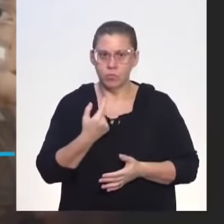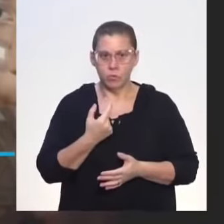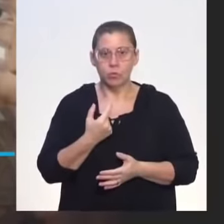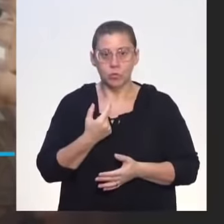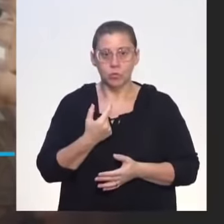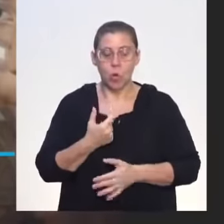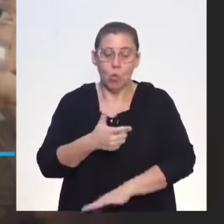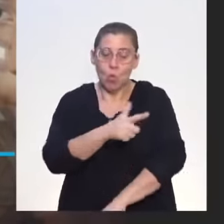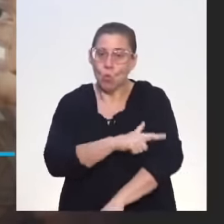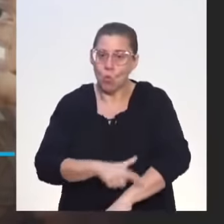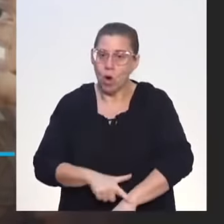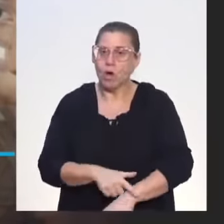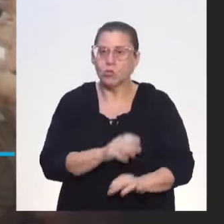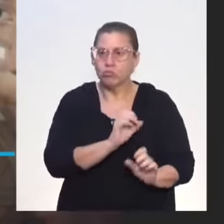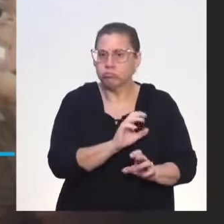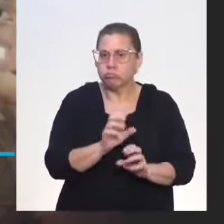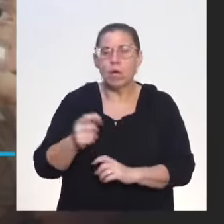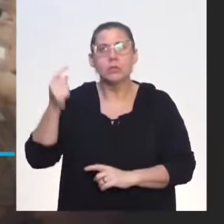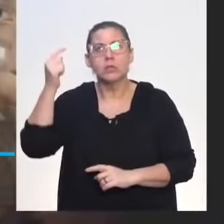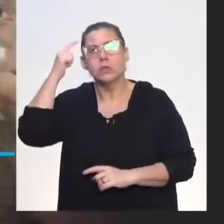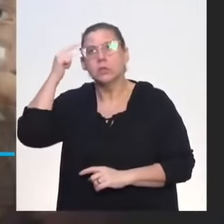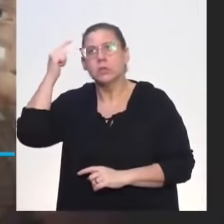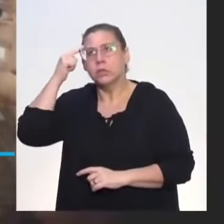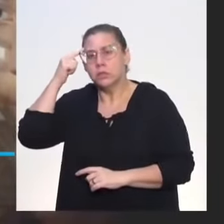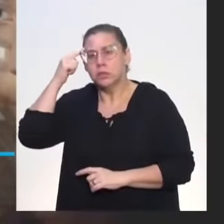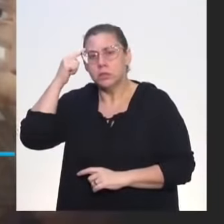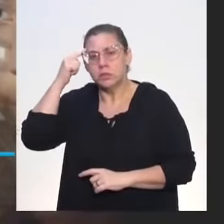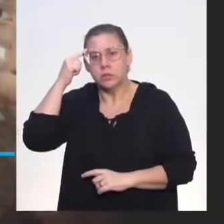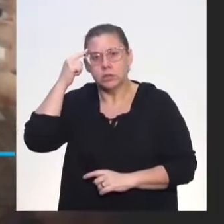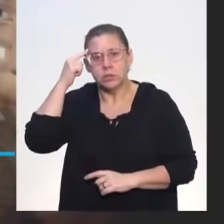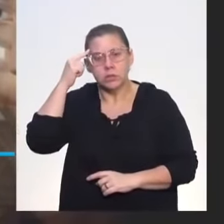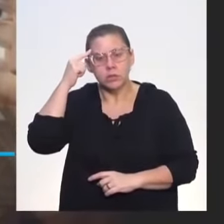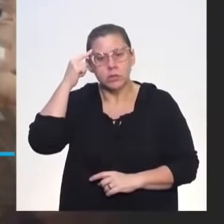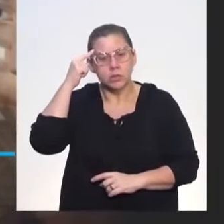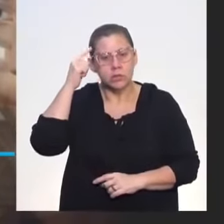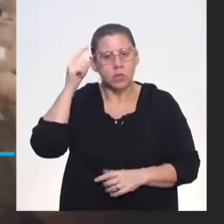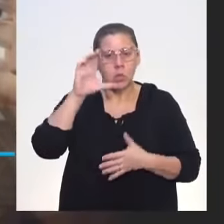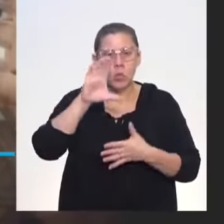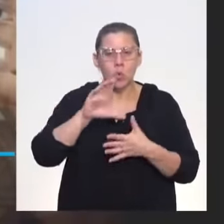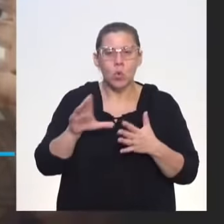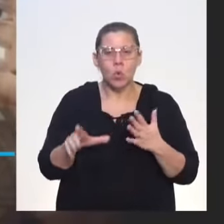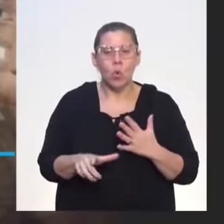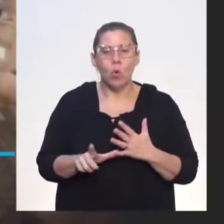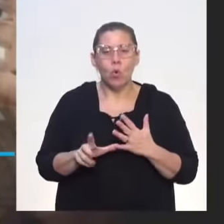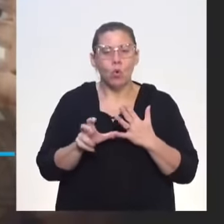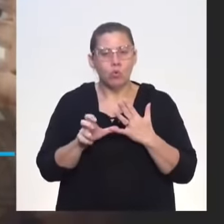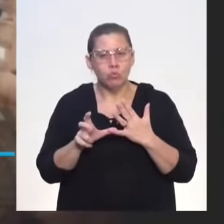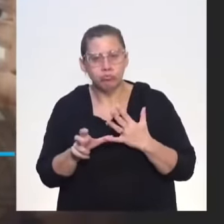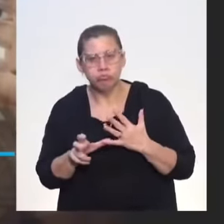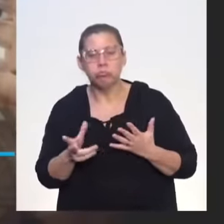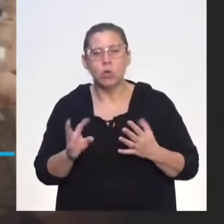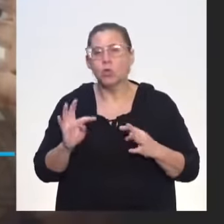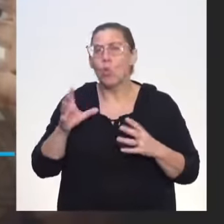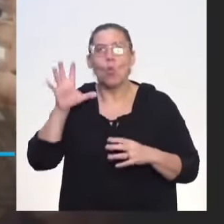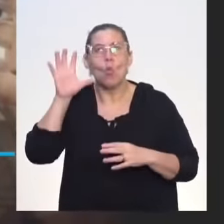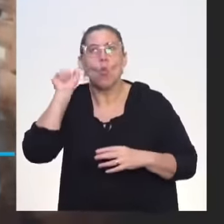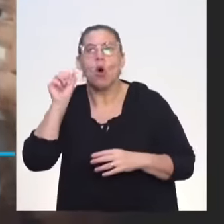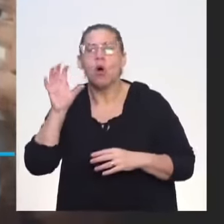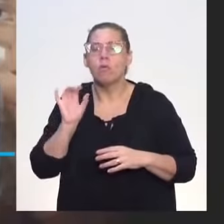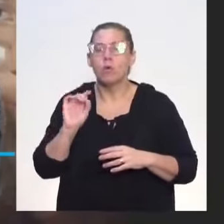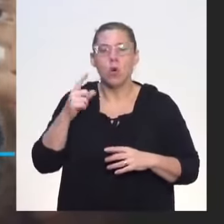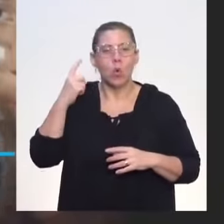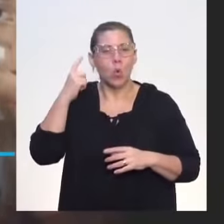educação da nossa mente, dos nossos sentidos como um grupo, né? Porque a gente não escuta só com o ouvido aqui da cabeça, a